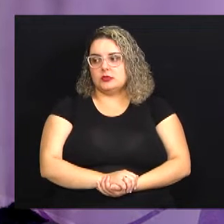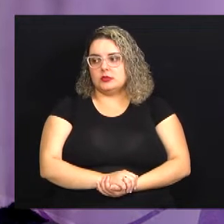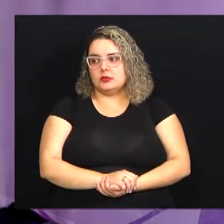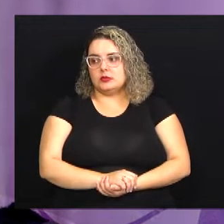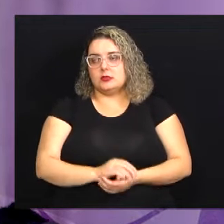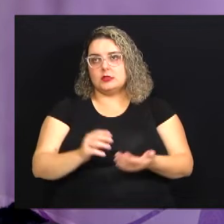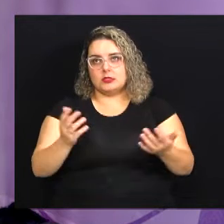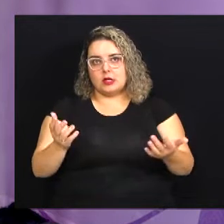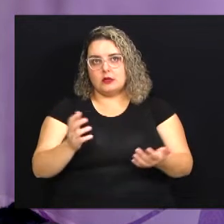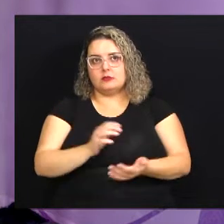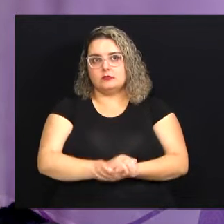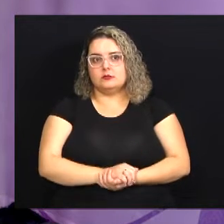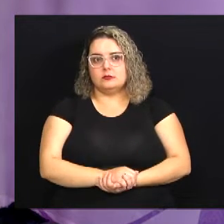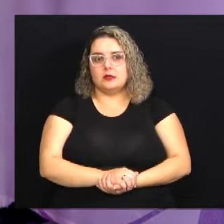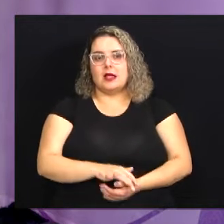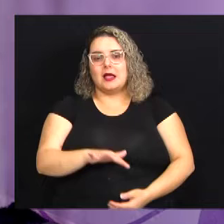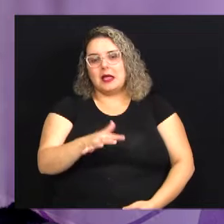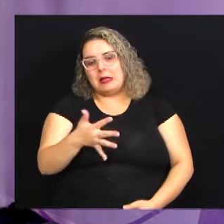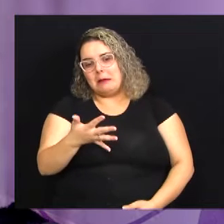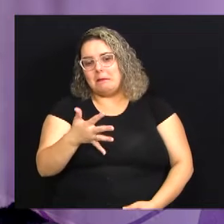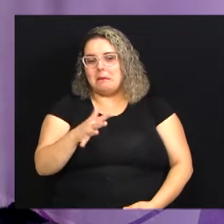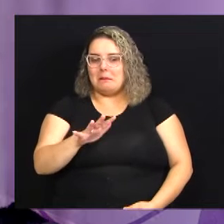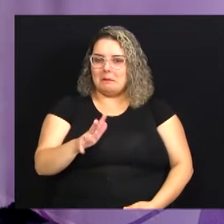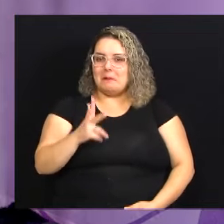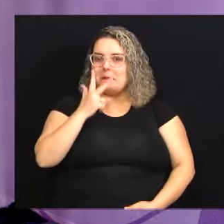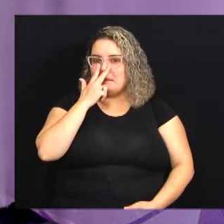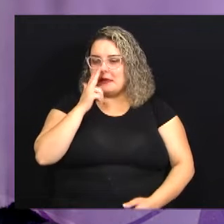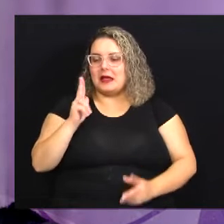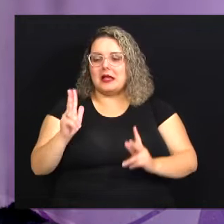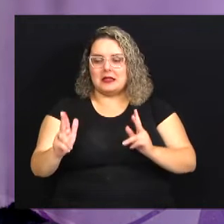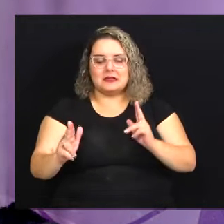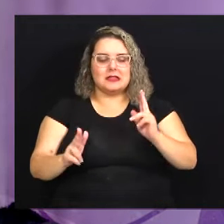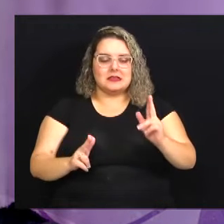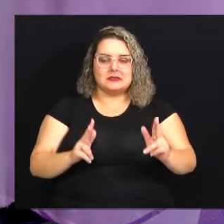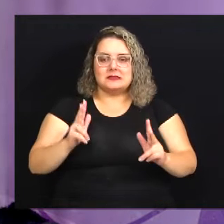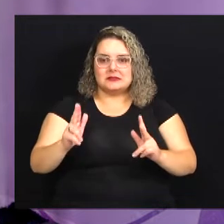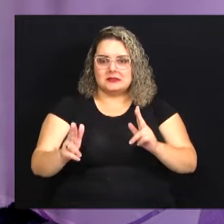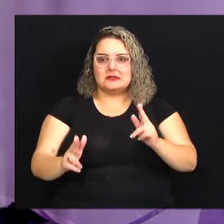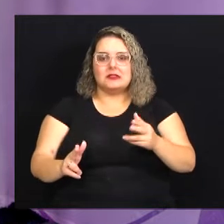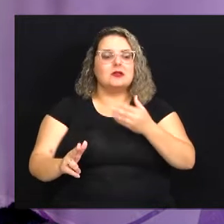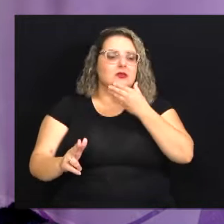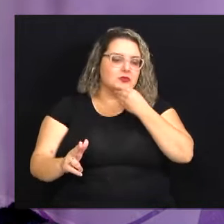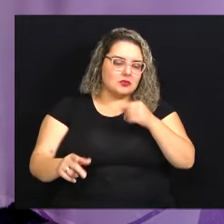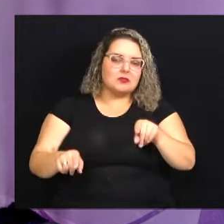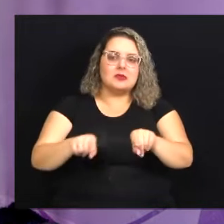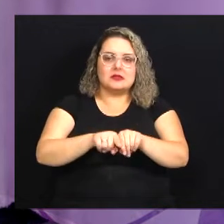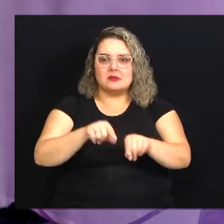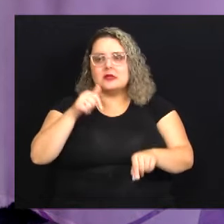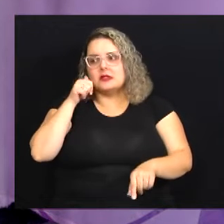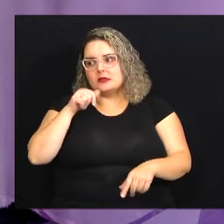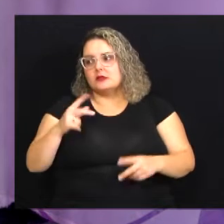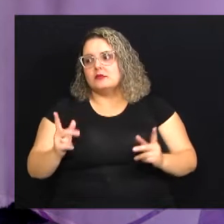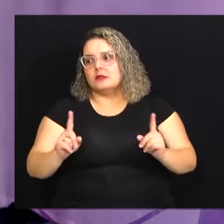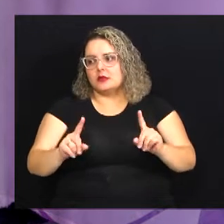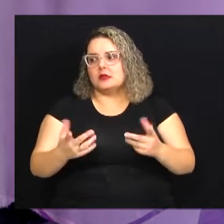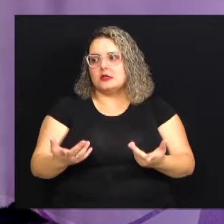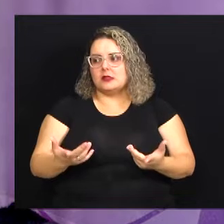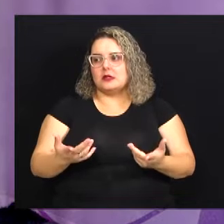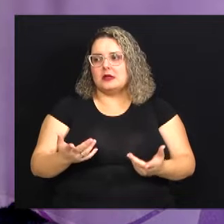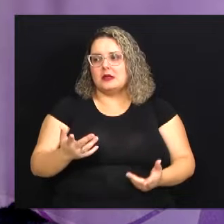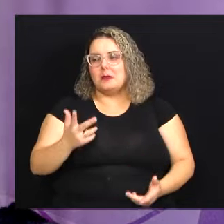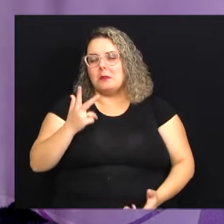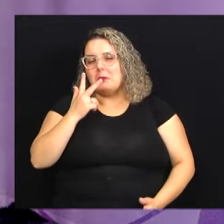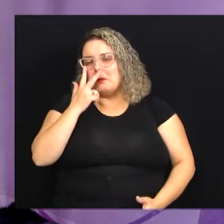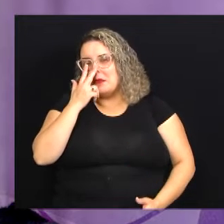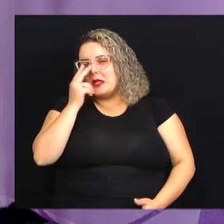Olha, é mais ou menos semelhante à frequência. Existe, assim, uma preponderância,